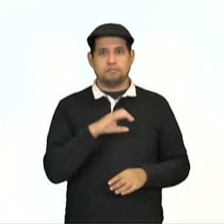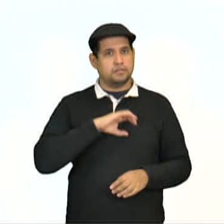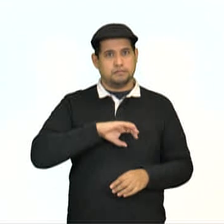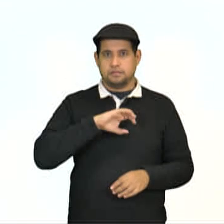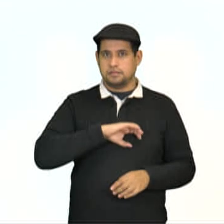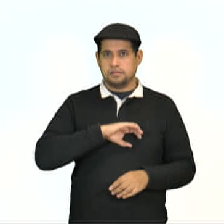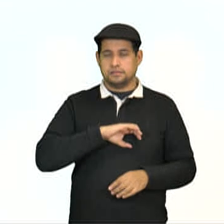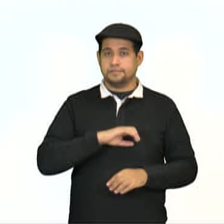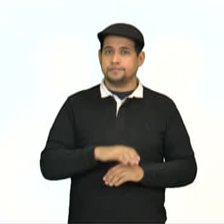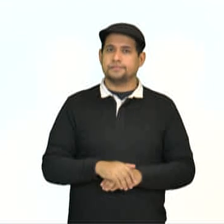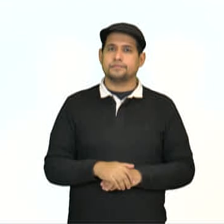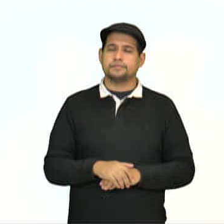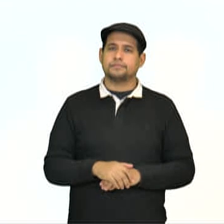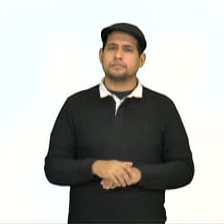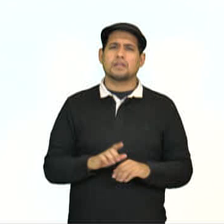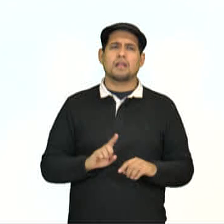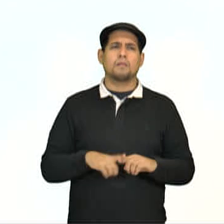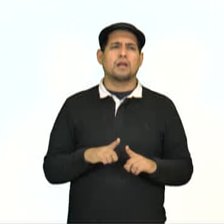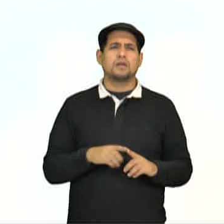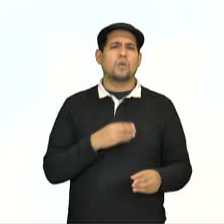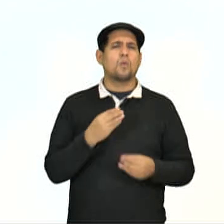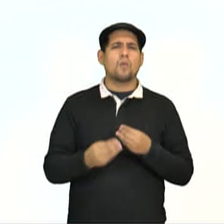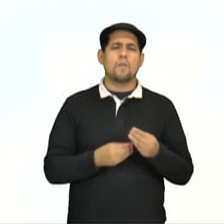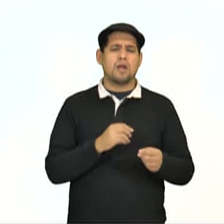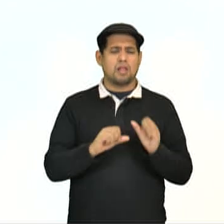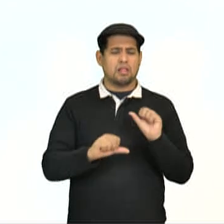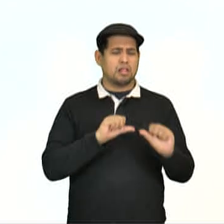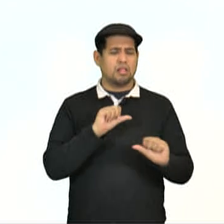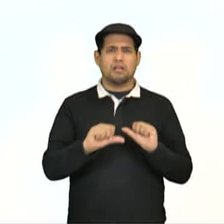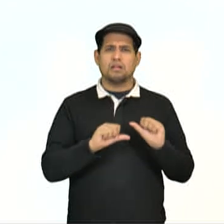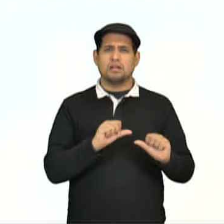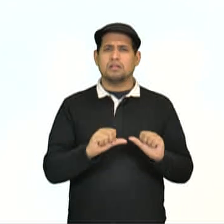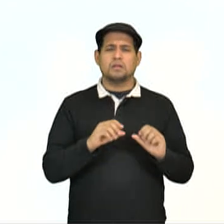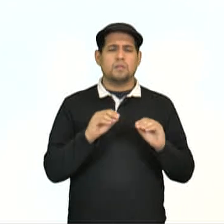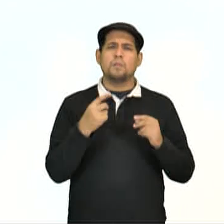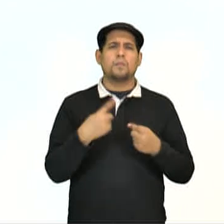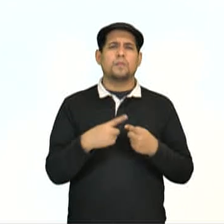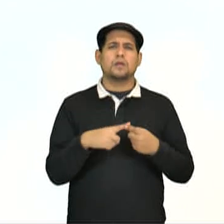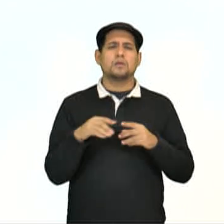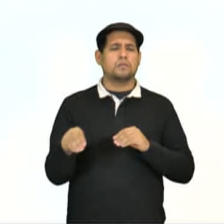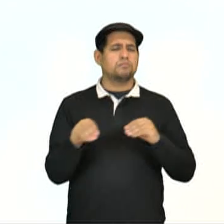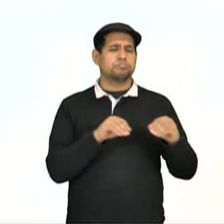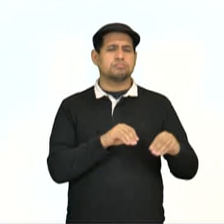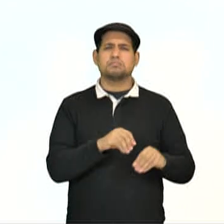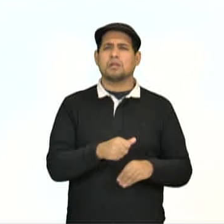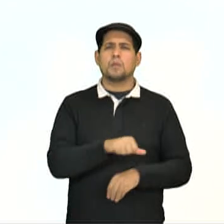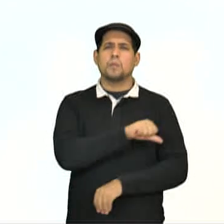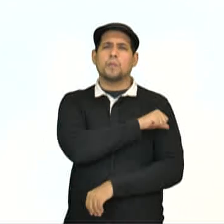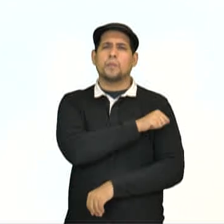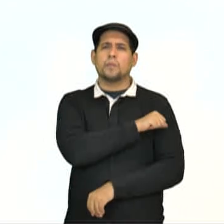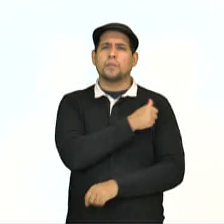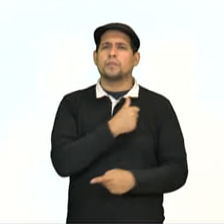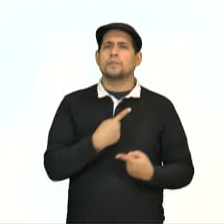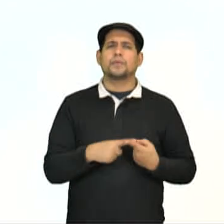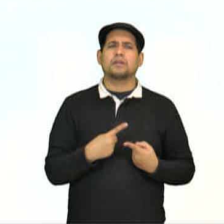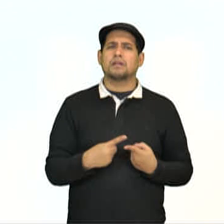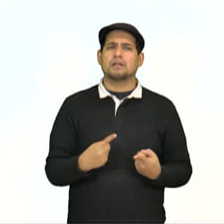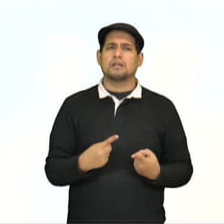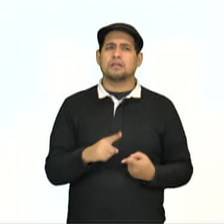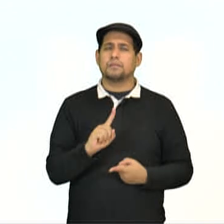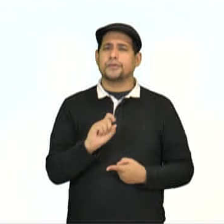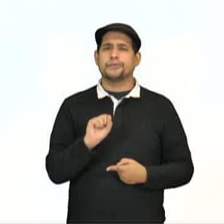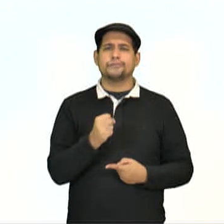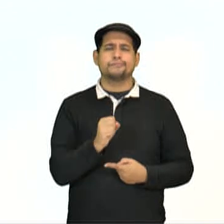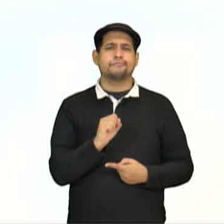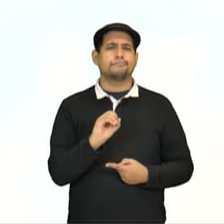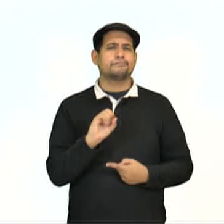portuguesa. Bom, e essa transferência para o Rio de Janeiro em 1808? Inicialmente, então,